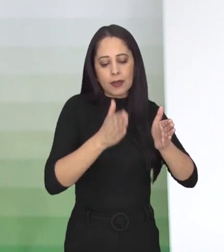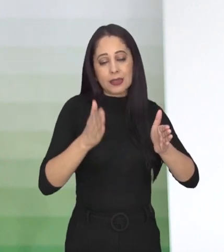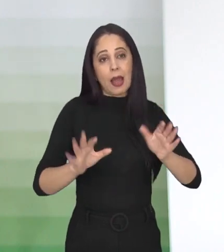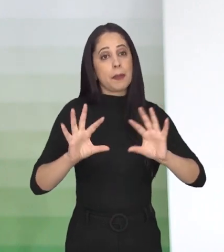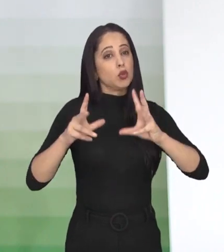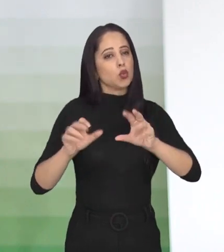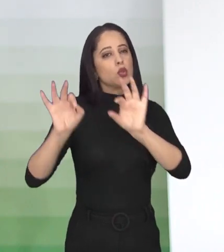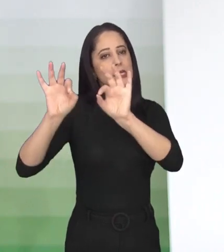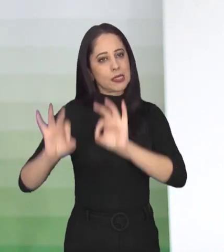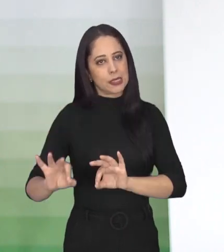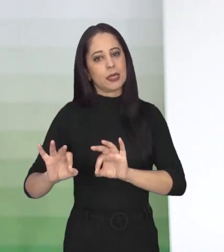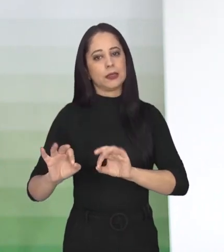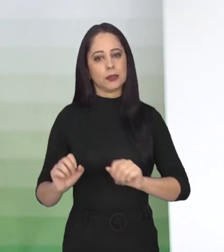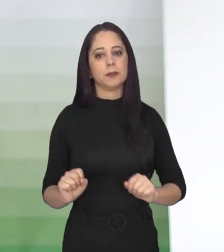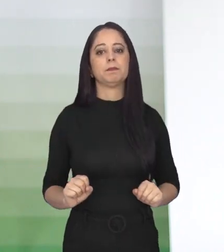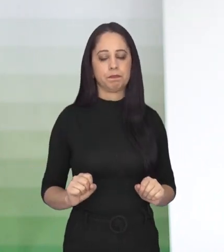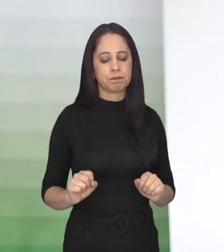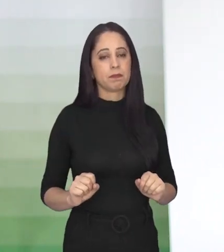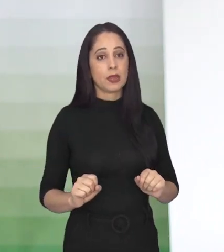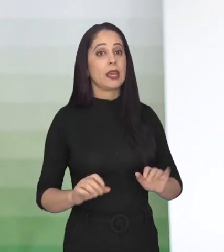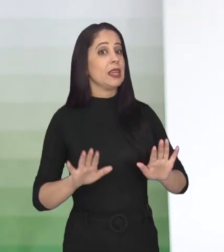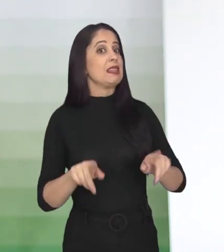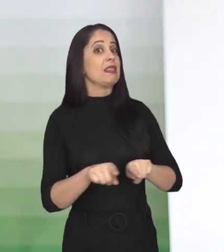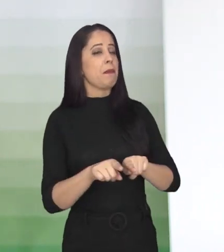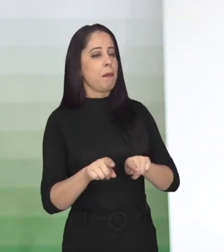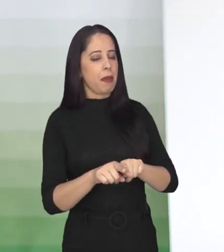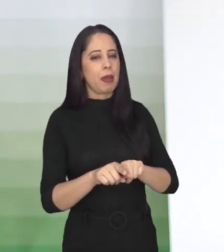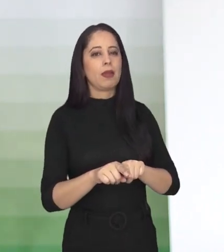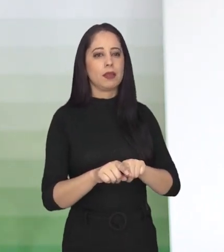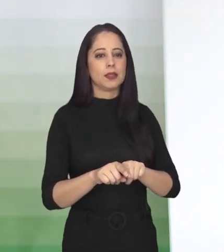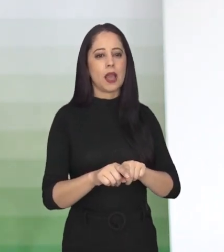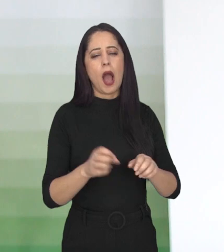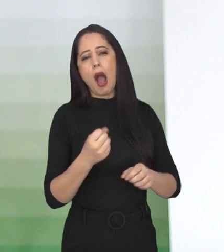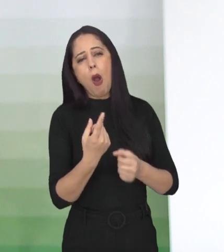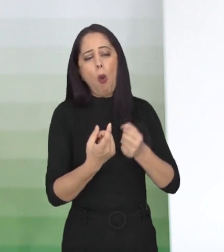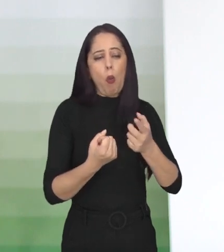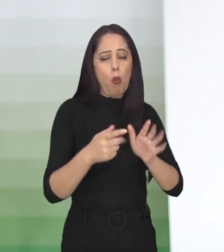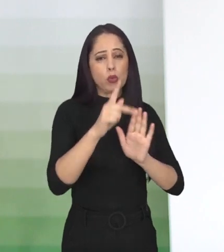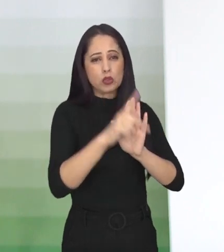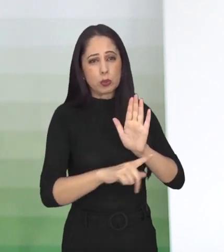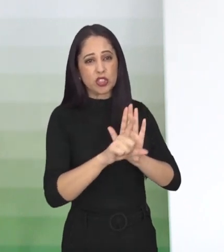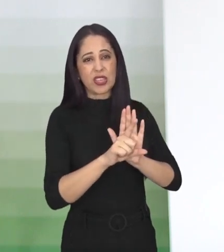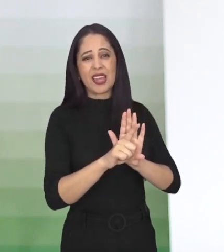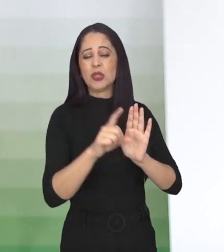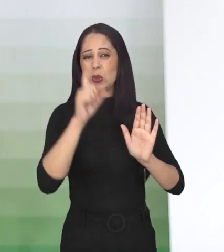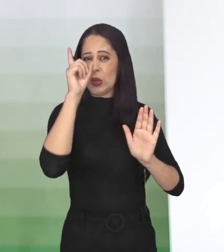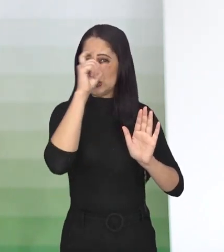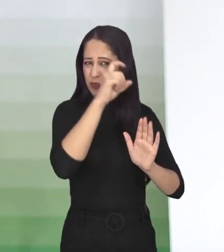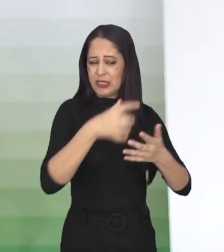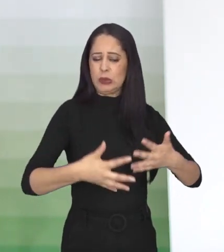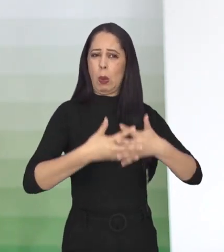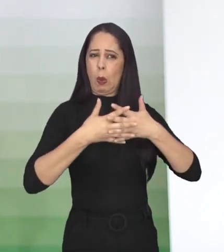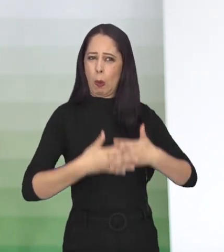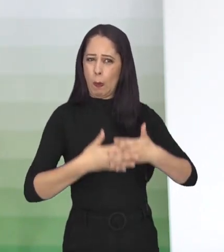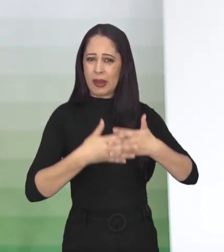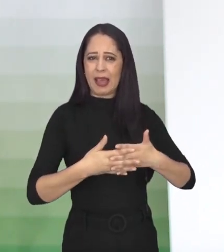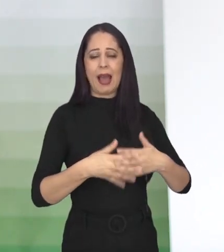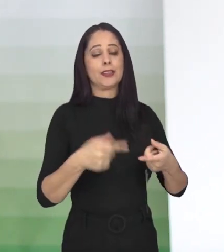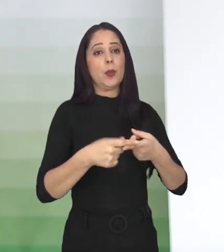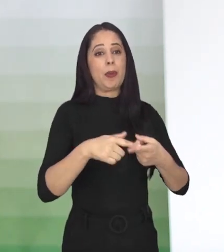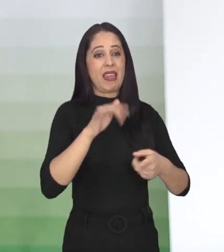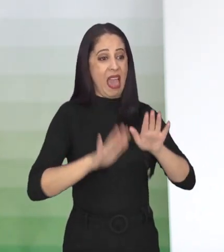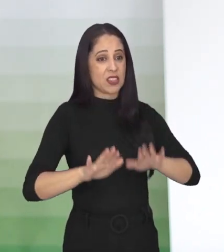etapas muito bem especificadas para os destinatários. E alguns projetos são de complexidade tal, por exemplo, como áreas